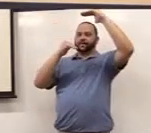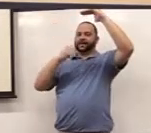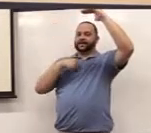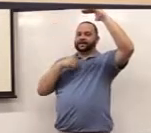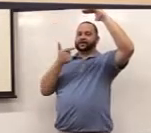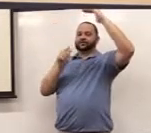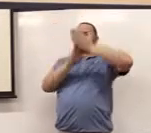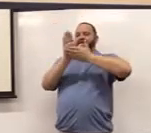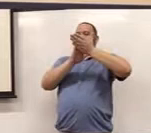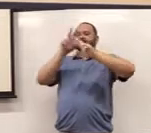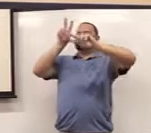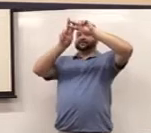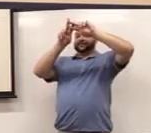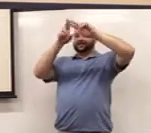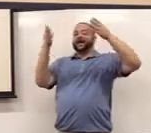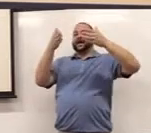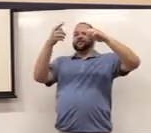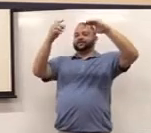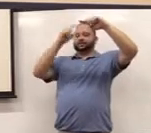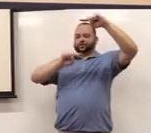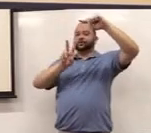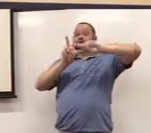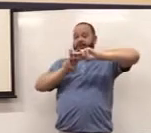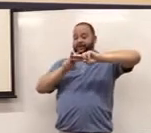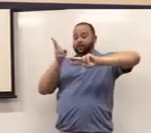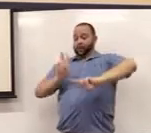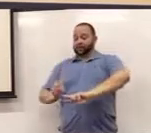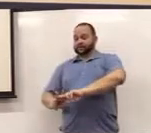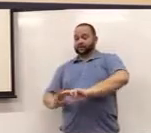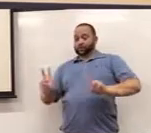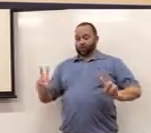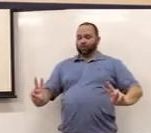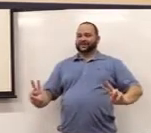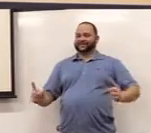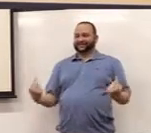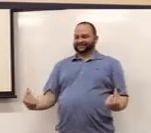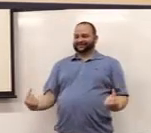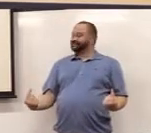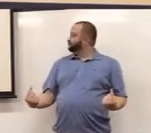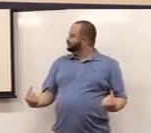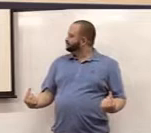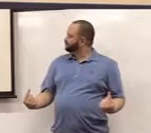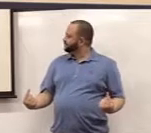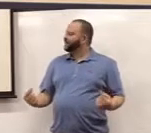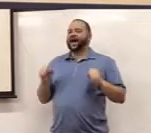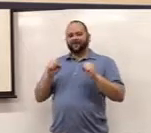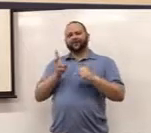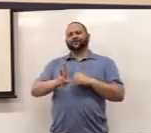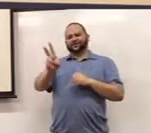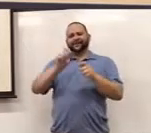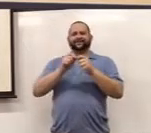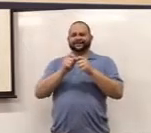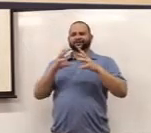Tá dando para entender? E aí, eu posso continuar fazendo isso com todas as notas. Então, peguei